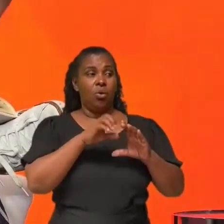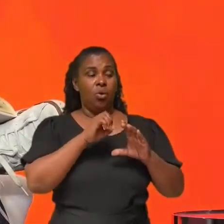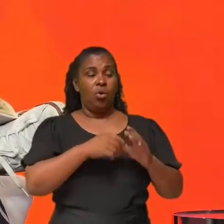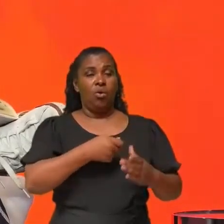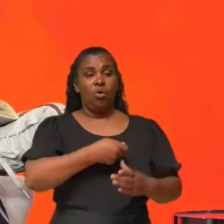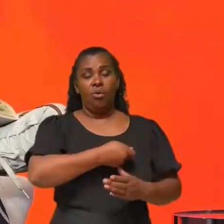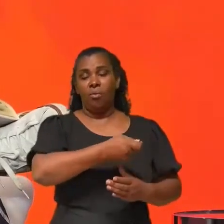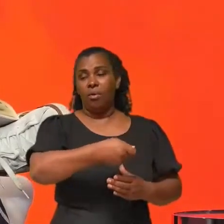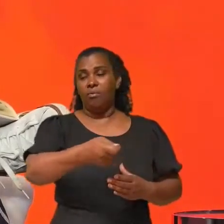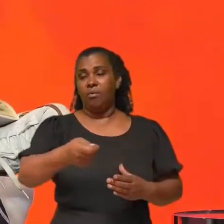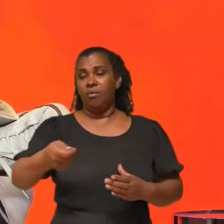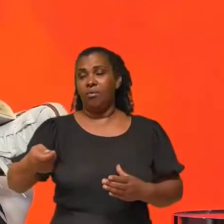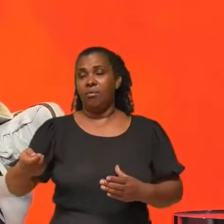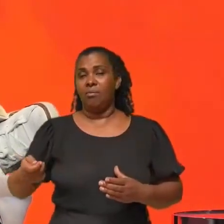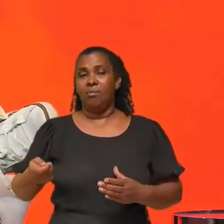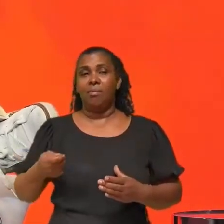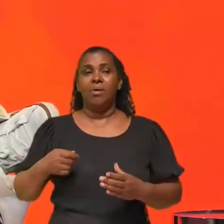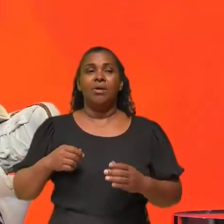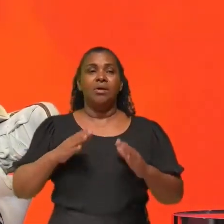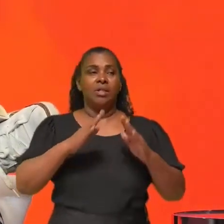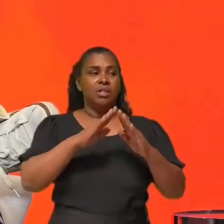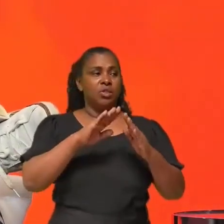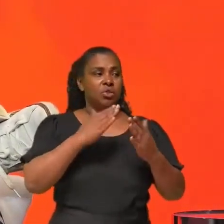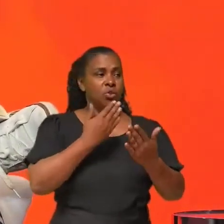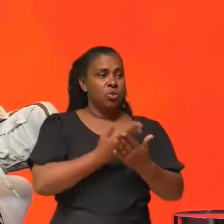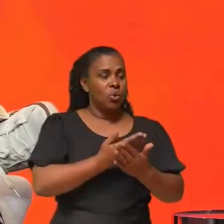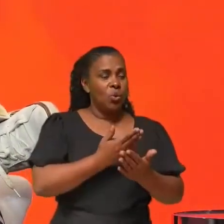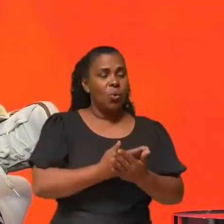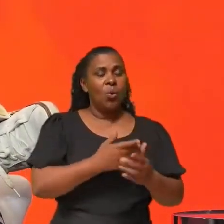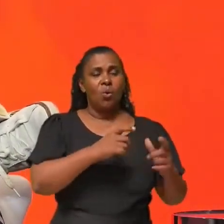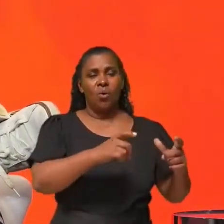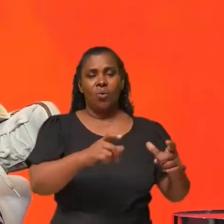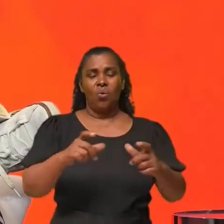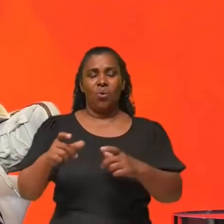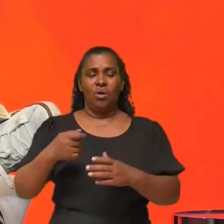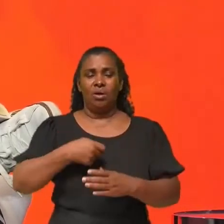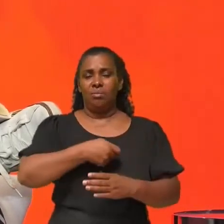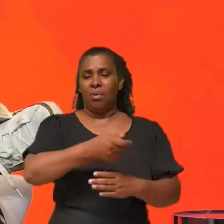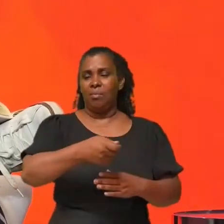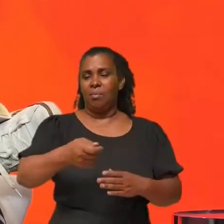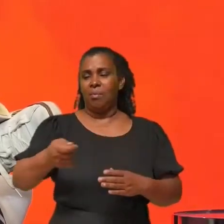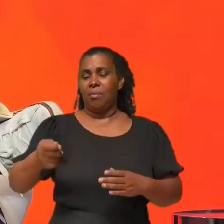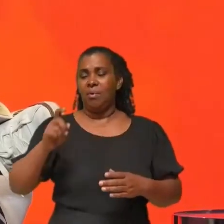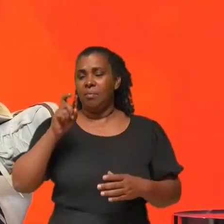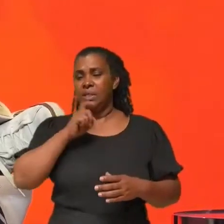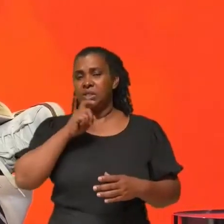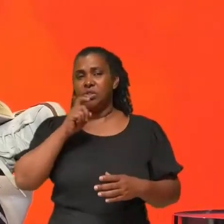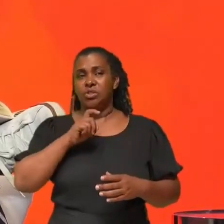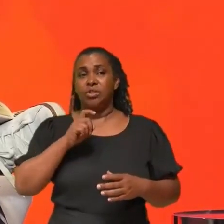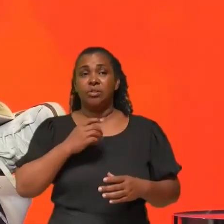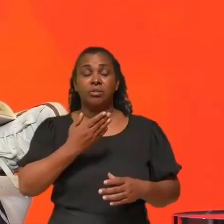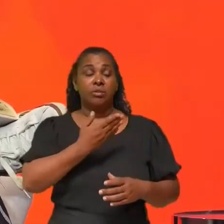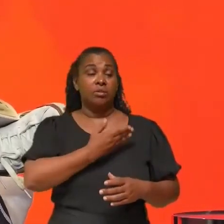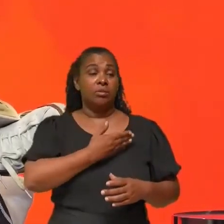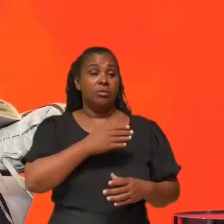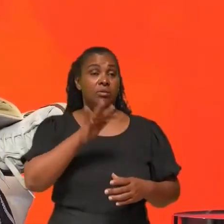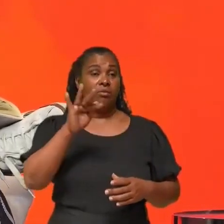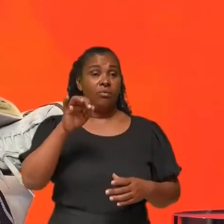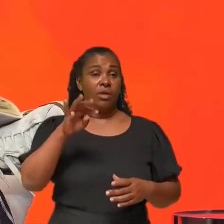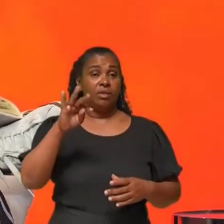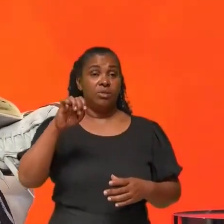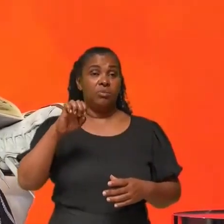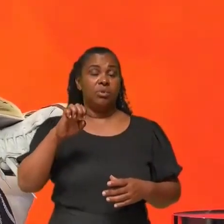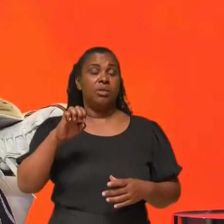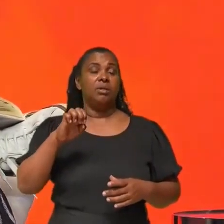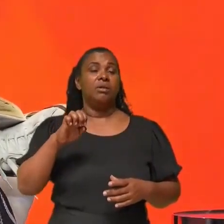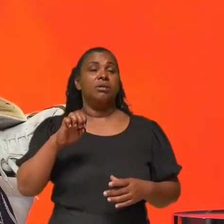de escola e de tantos outros espaços. A nossa companheira Fátima aqui, nossa governadora do Rio Grande do Norte, a quem eu quero deixar um abraço